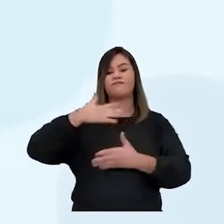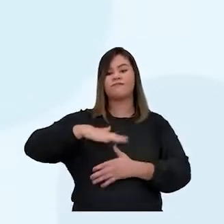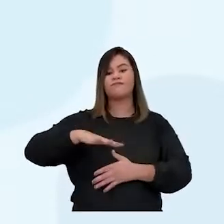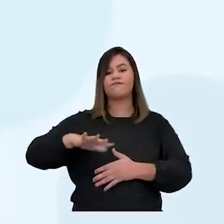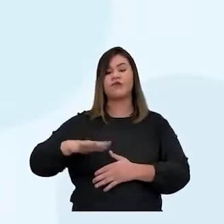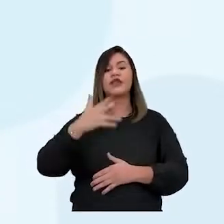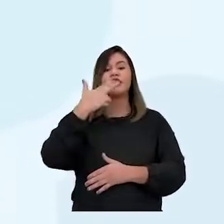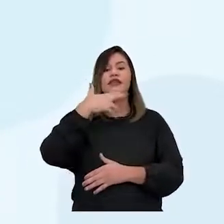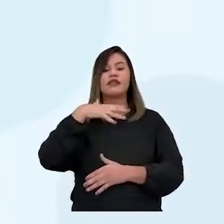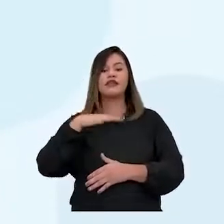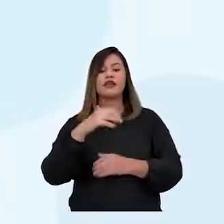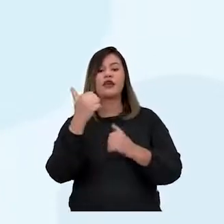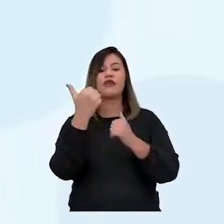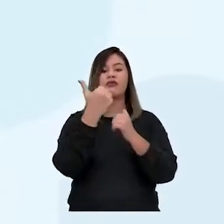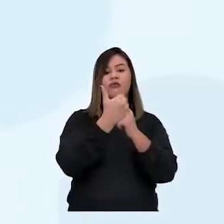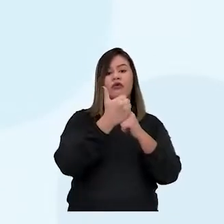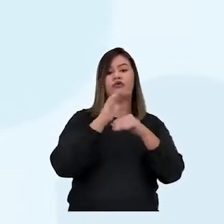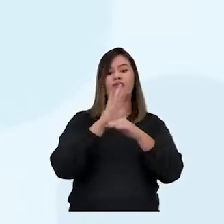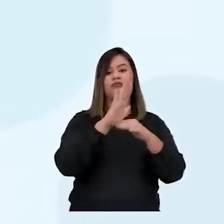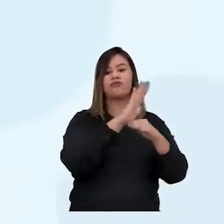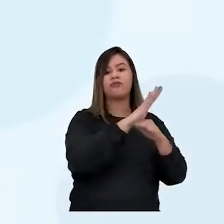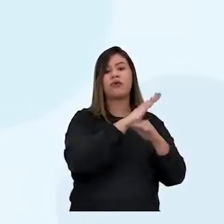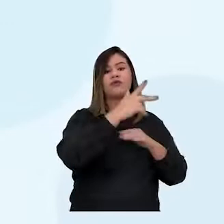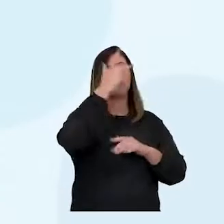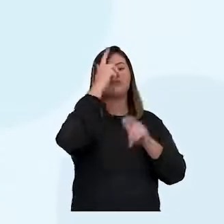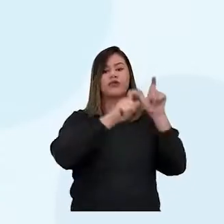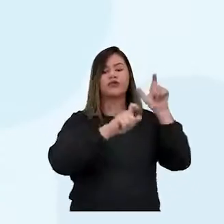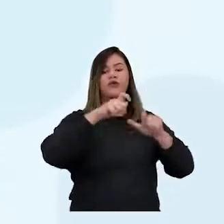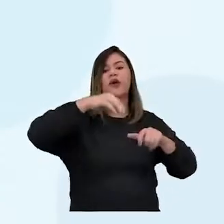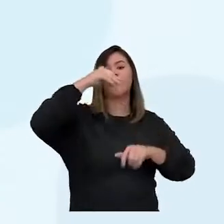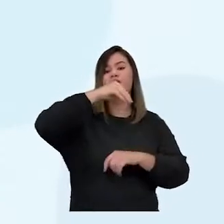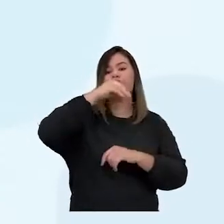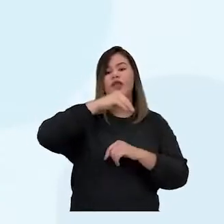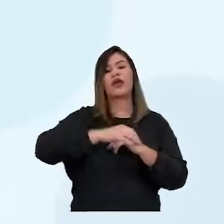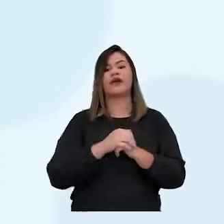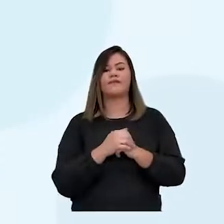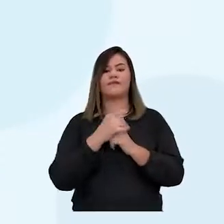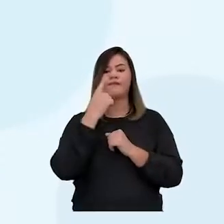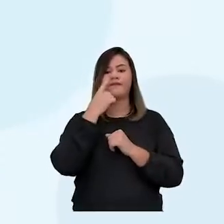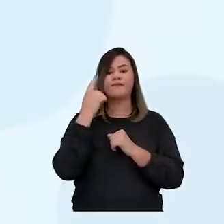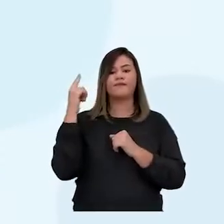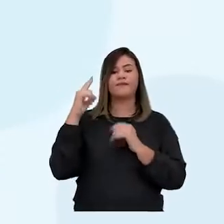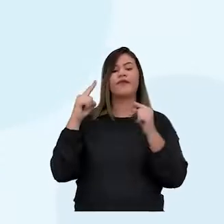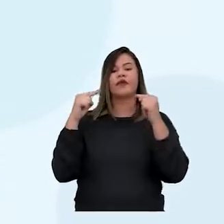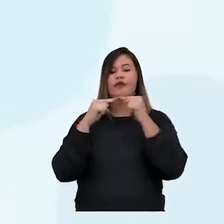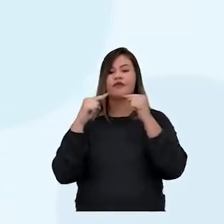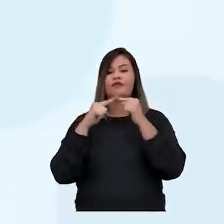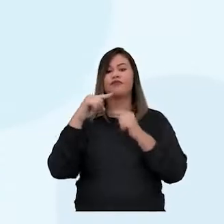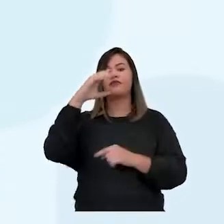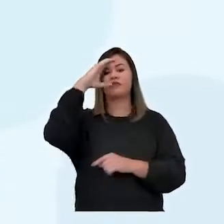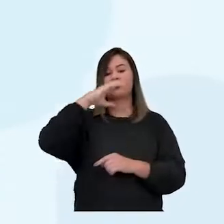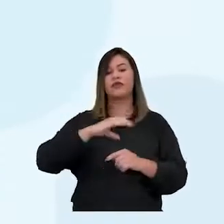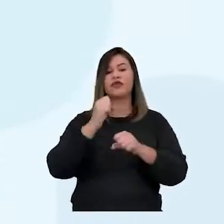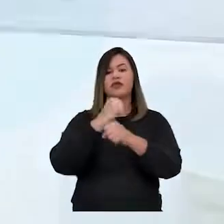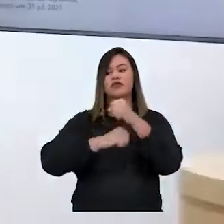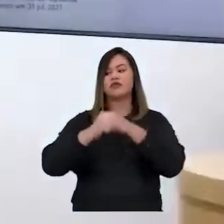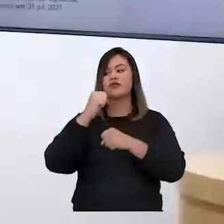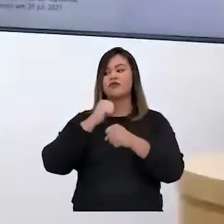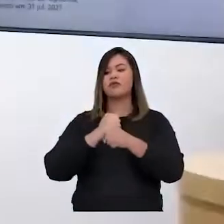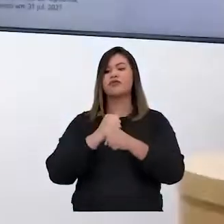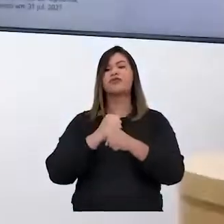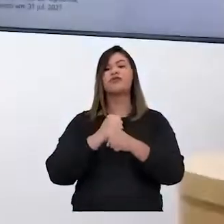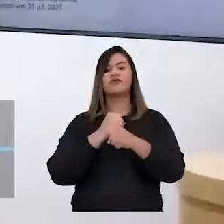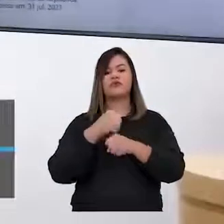aos desamparados na forma dessa Constituição. É a redação dada aí pela Emenda Constitucional número 90 de 2015.